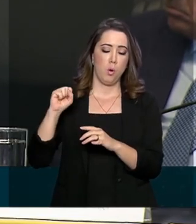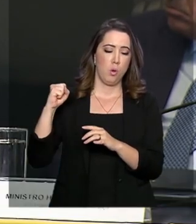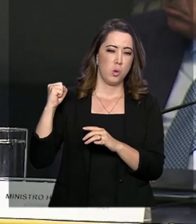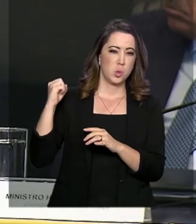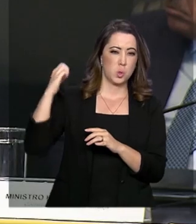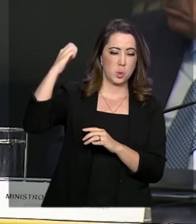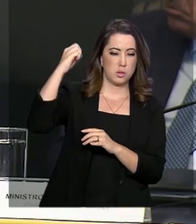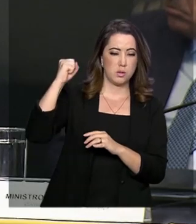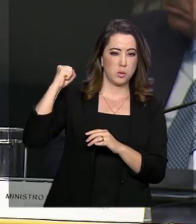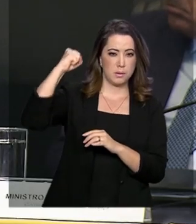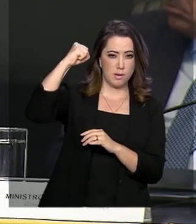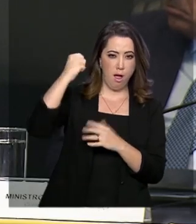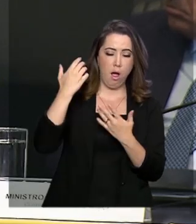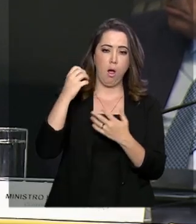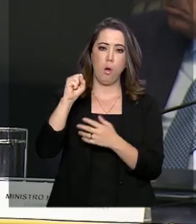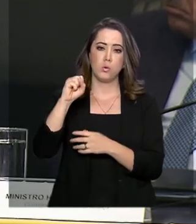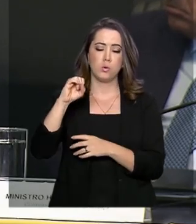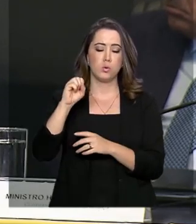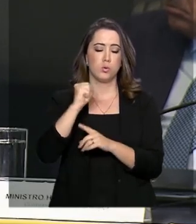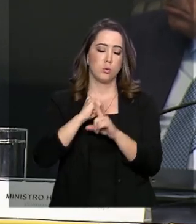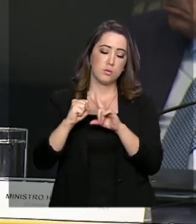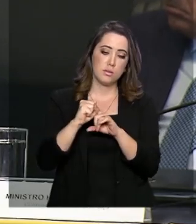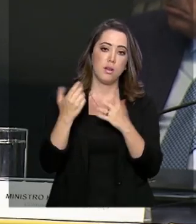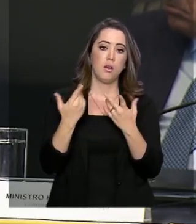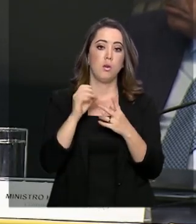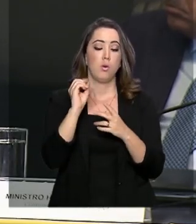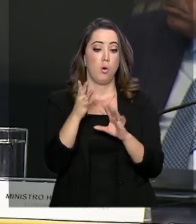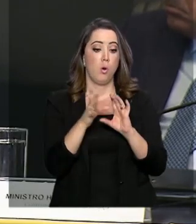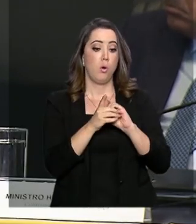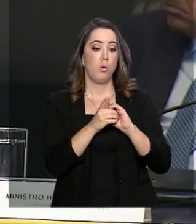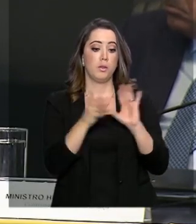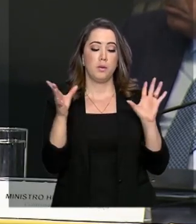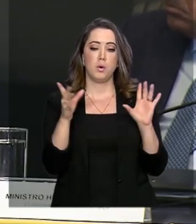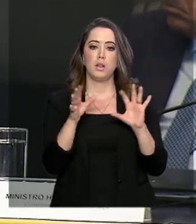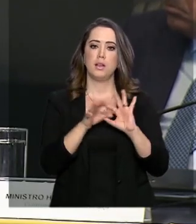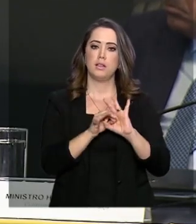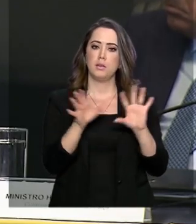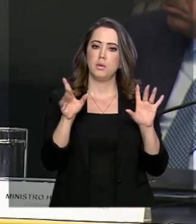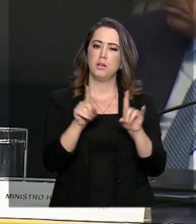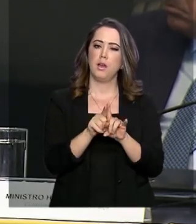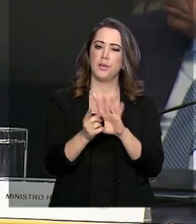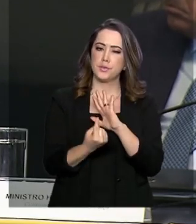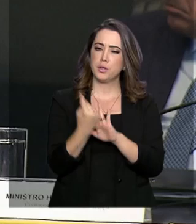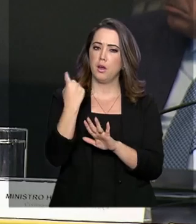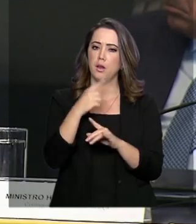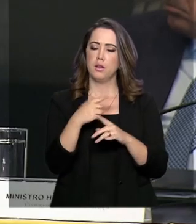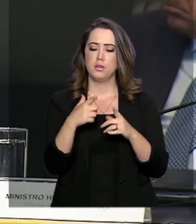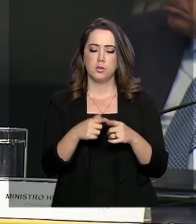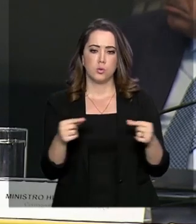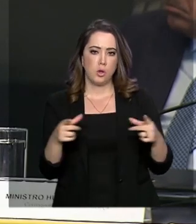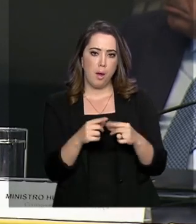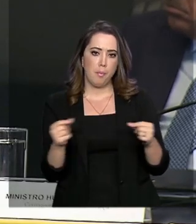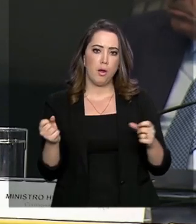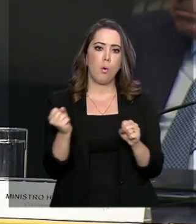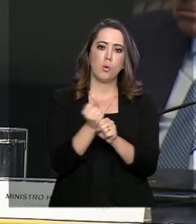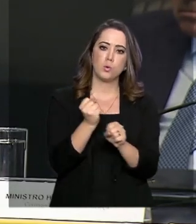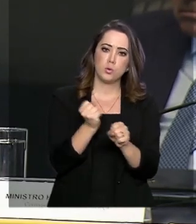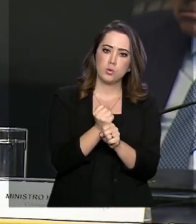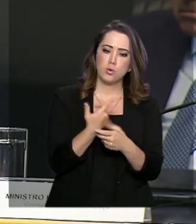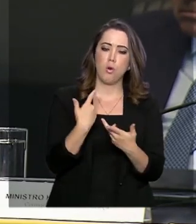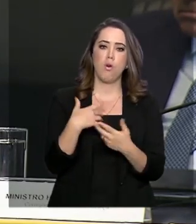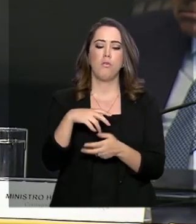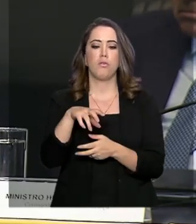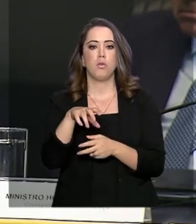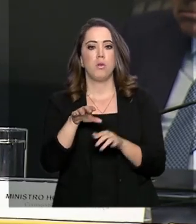-democratas, um regime liberal-democrata. A mesma liberal-democracia que reconstruiu o Japão no pós-guerra, reconstruiu a Alemanha no pós-guerra,